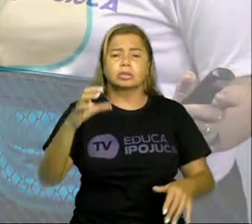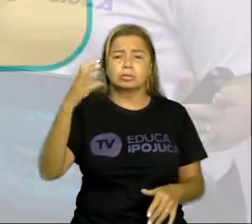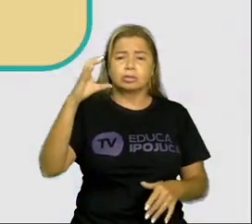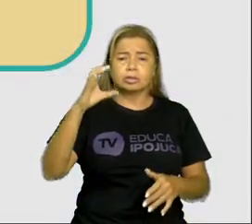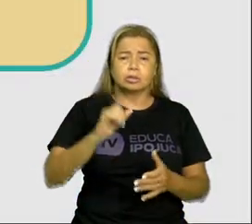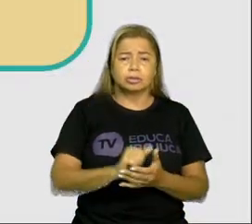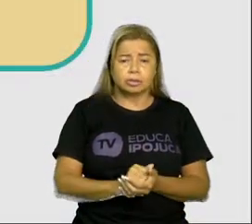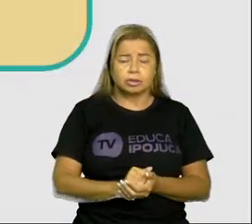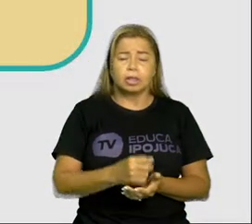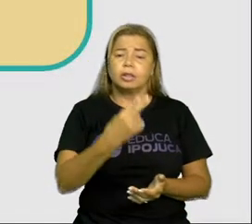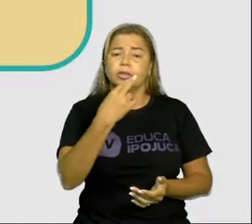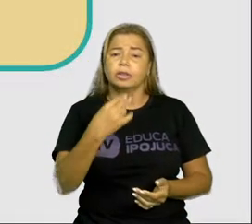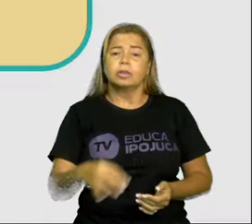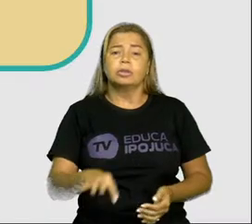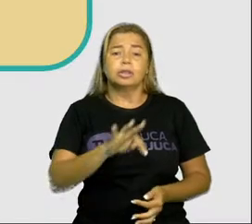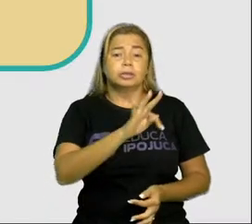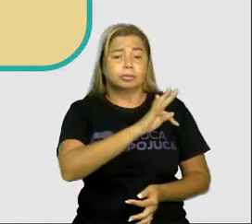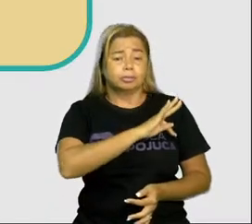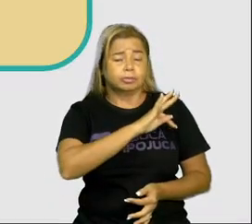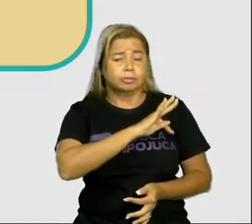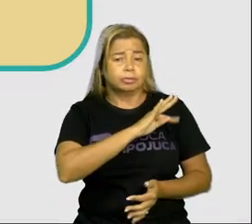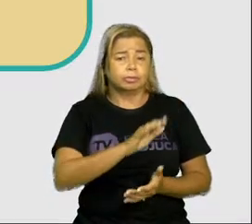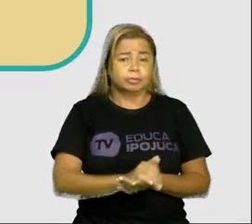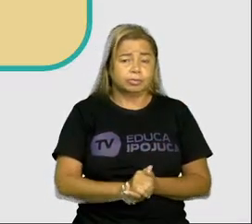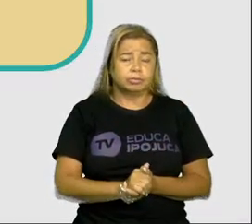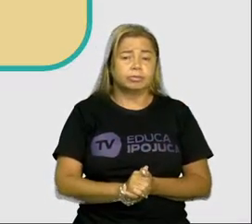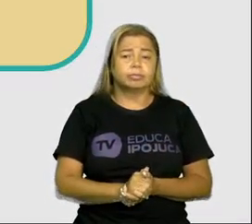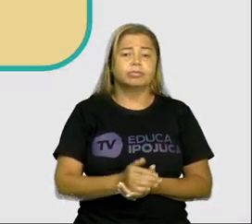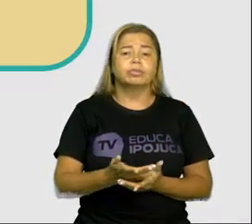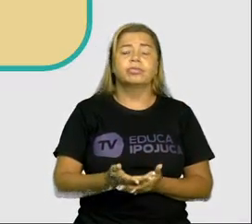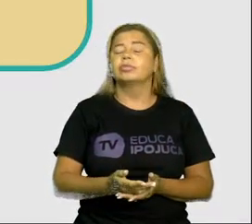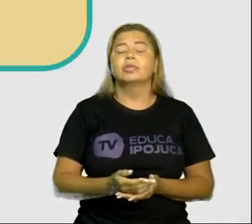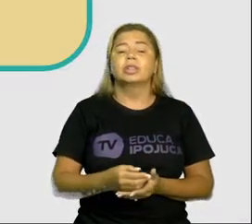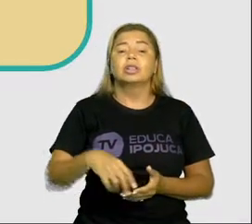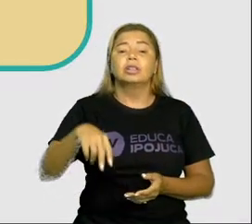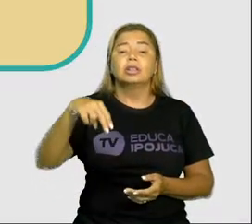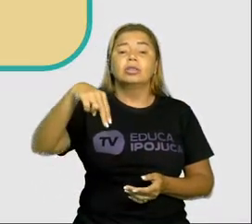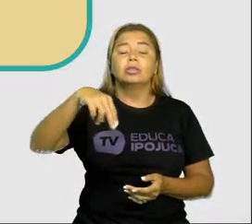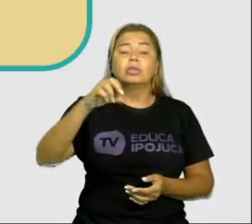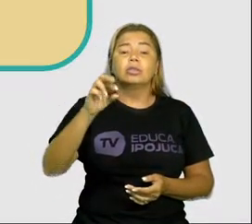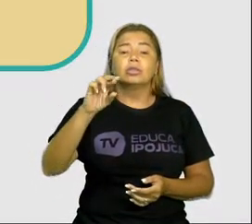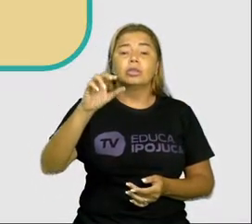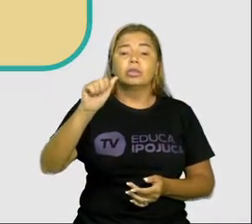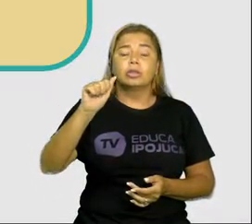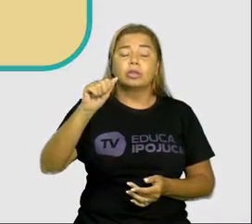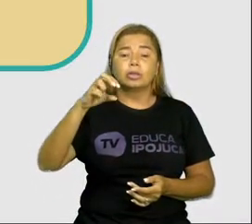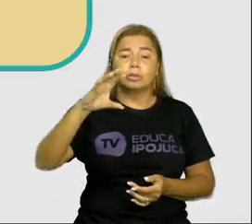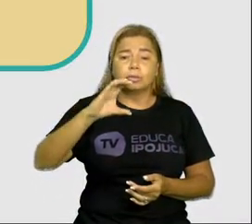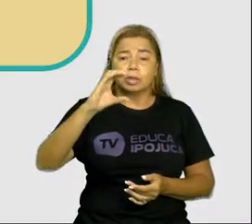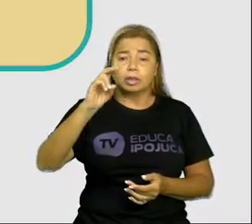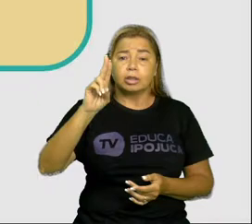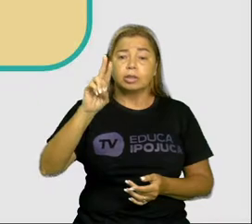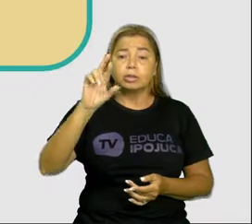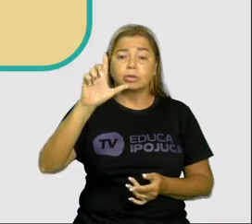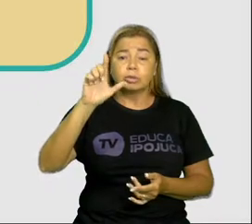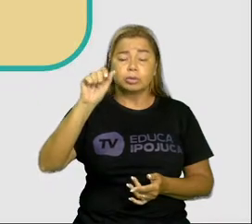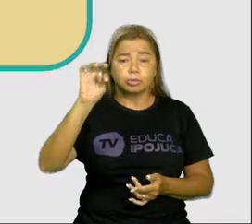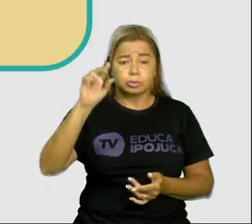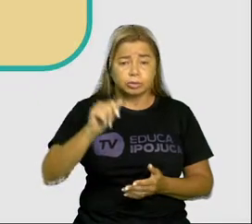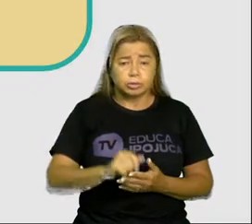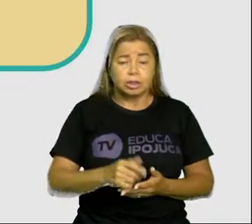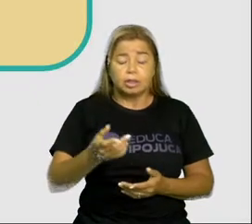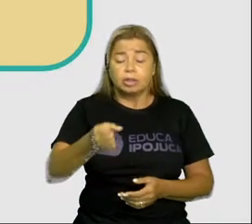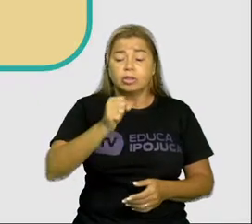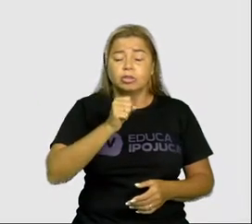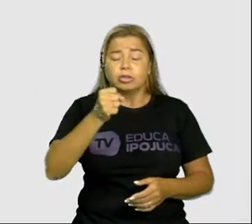um vocabulário técnico, norma culta; no jornalístico, um título atrativo, uma